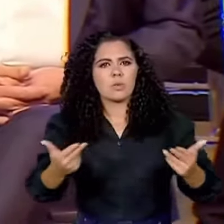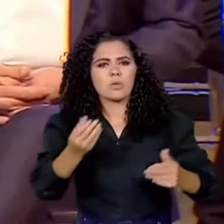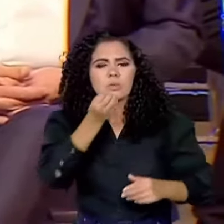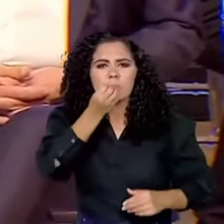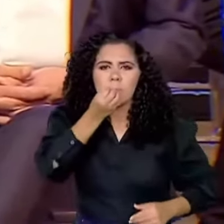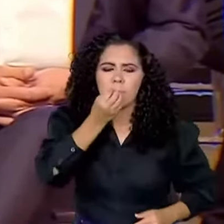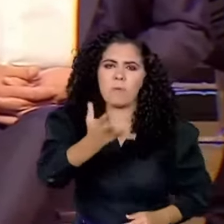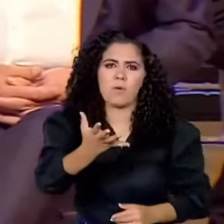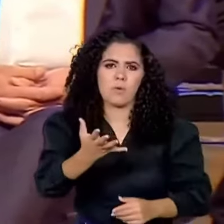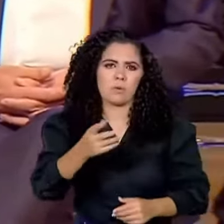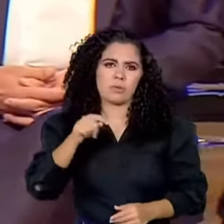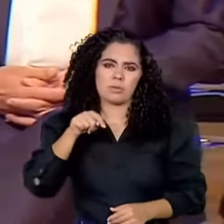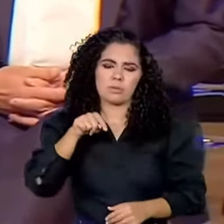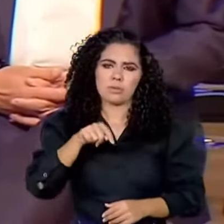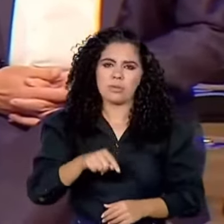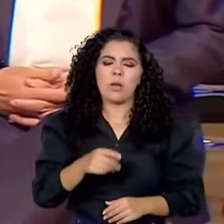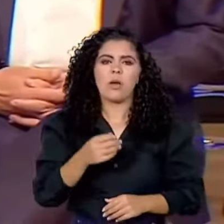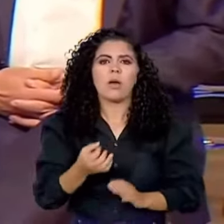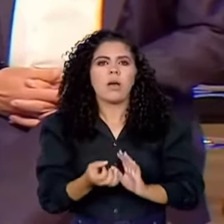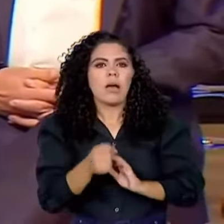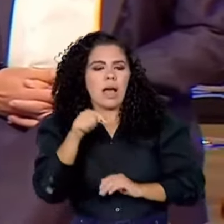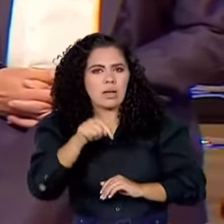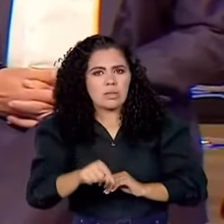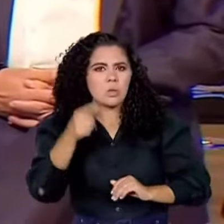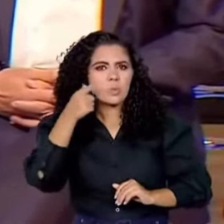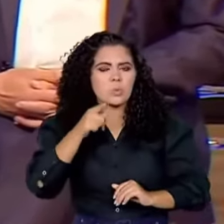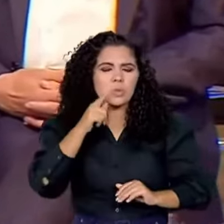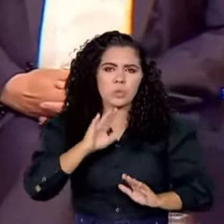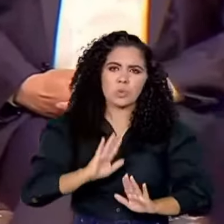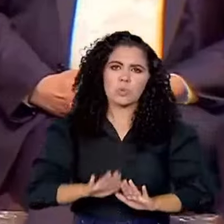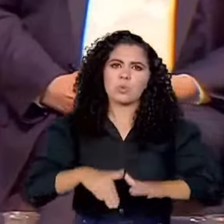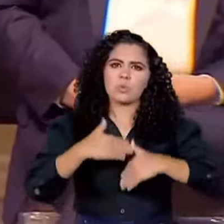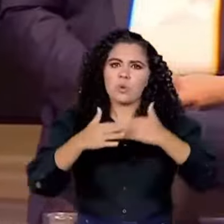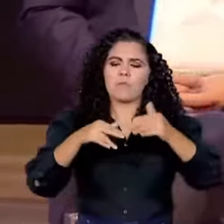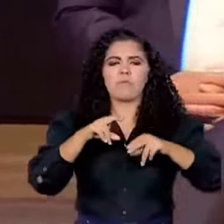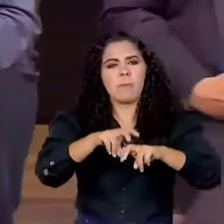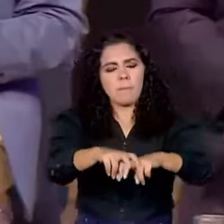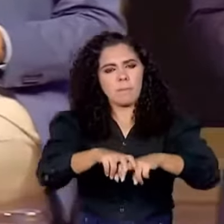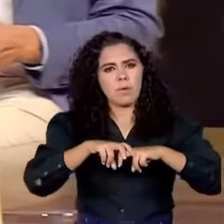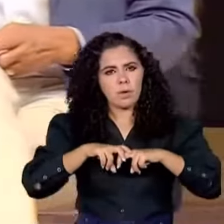Quantas vezes essa região se desenvolveu em função